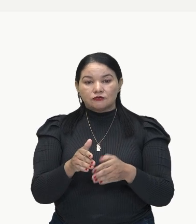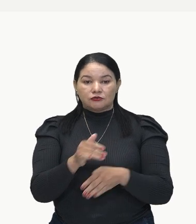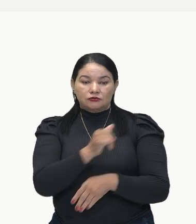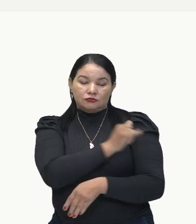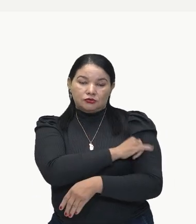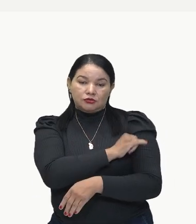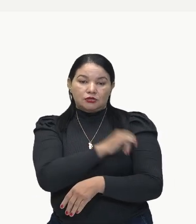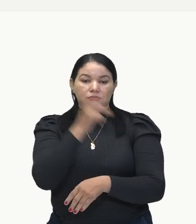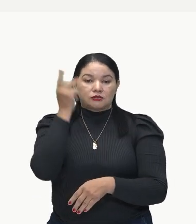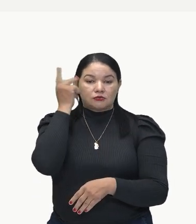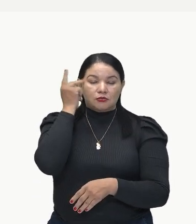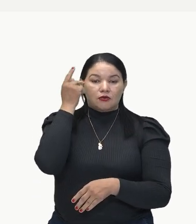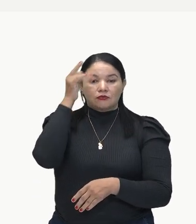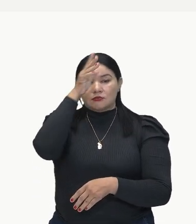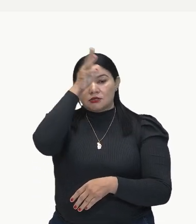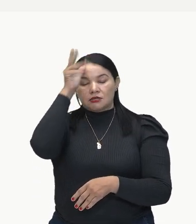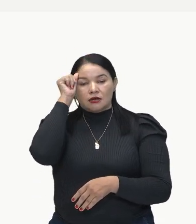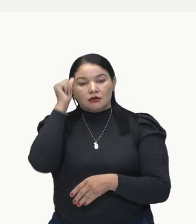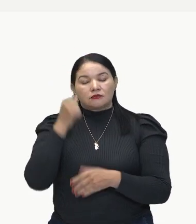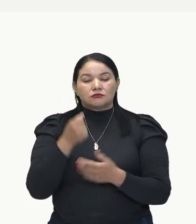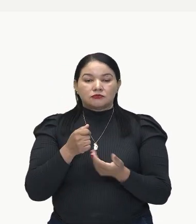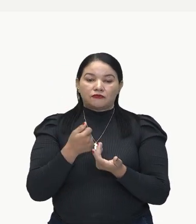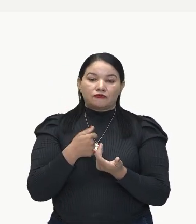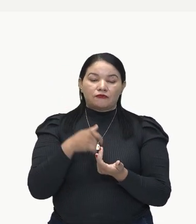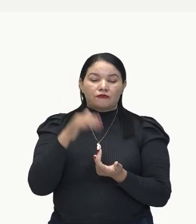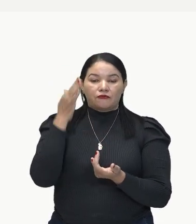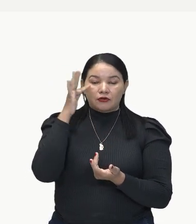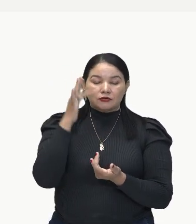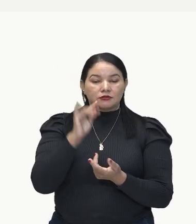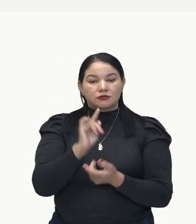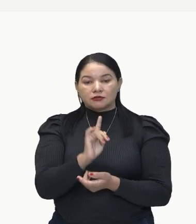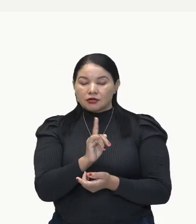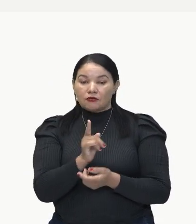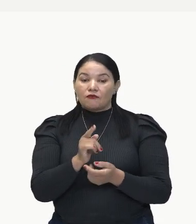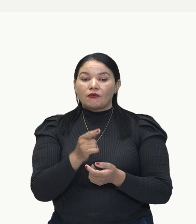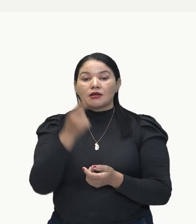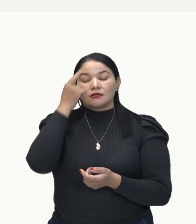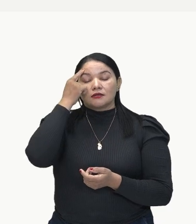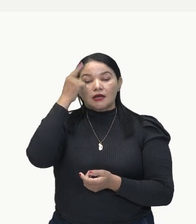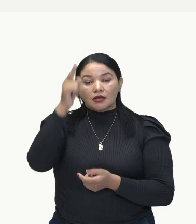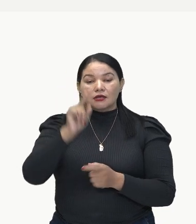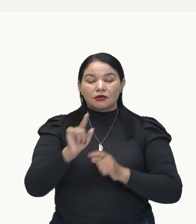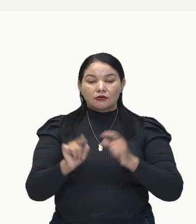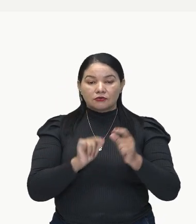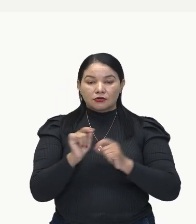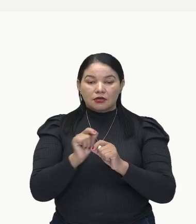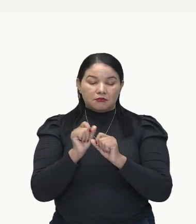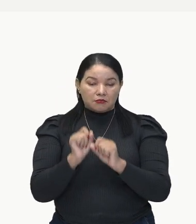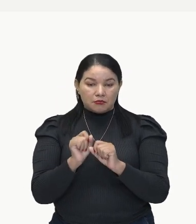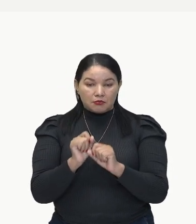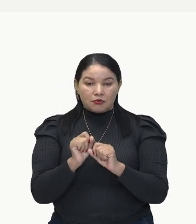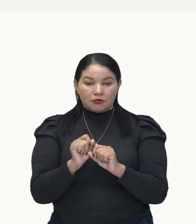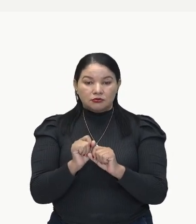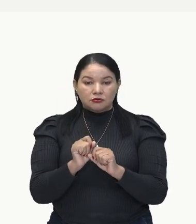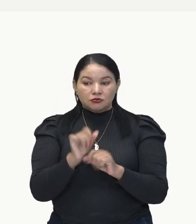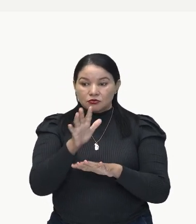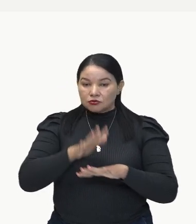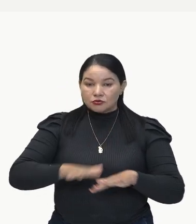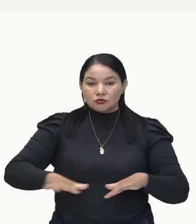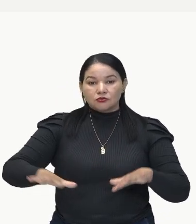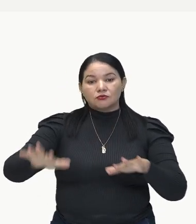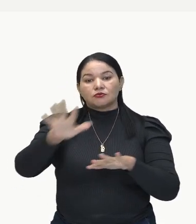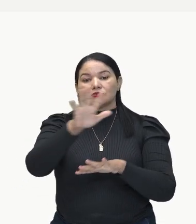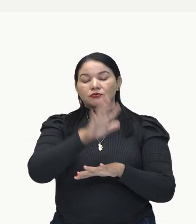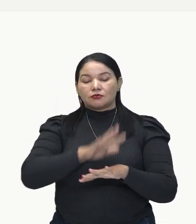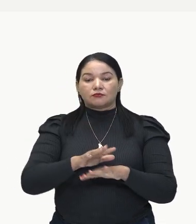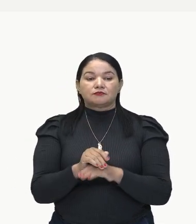Paulo, Manaus, Belém, França. Não, a ideia aqui é que possa ser também de uma forma genérica.